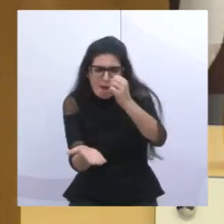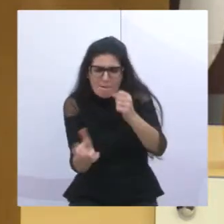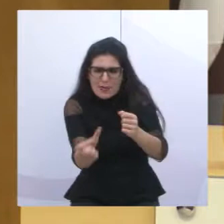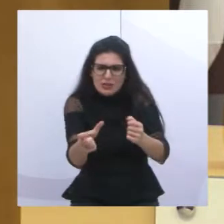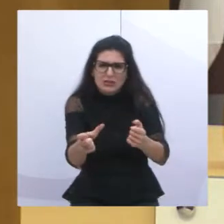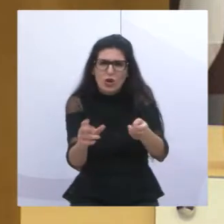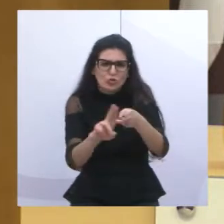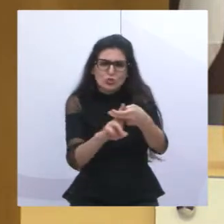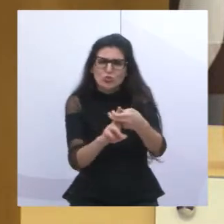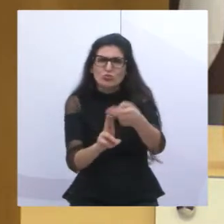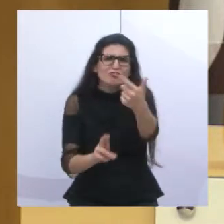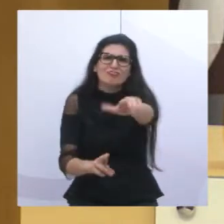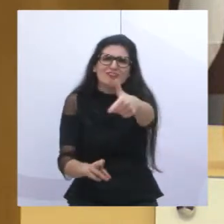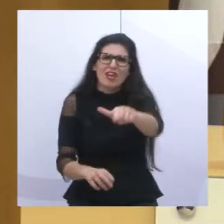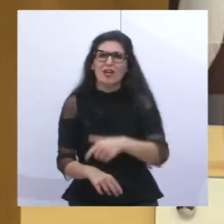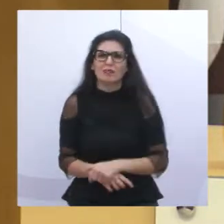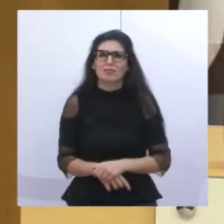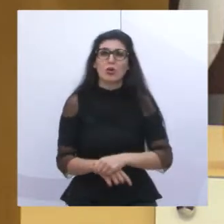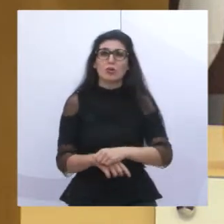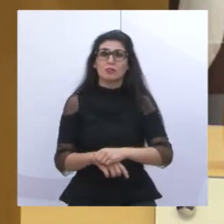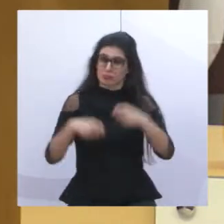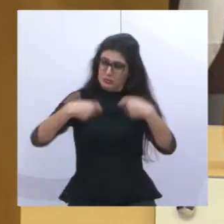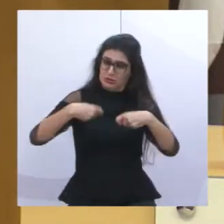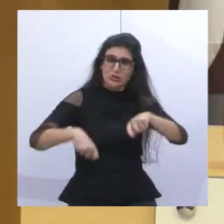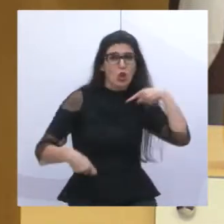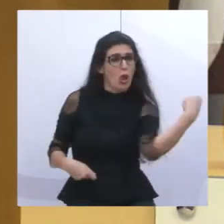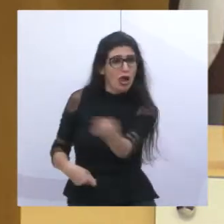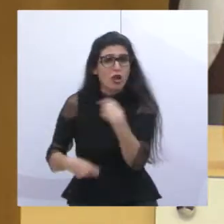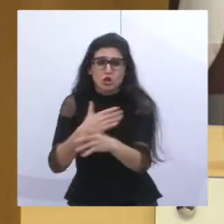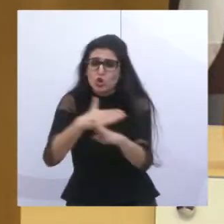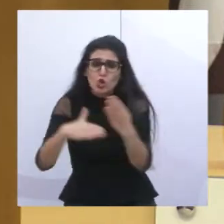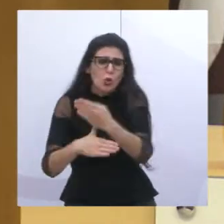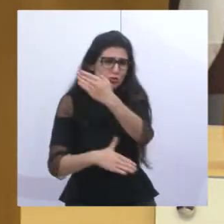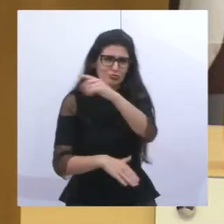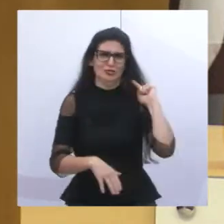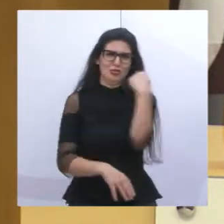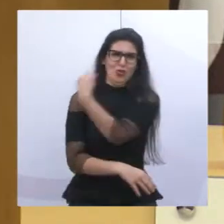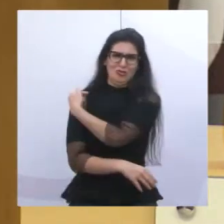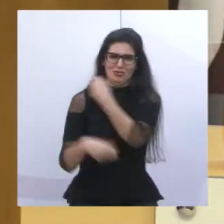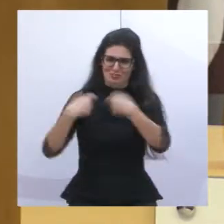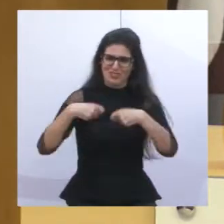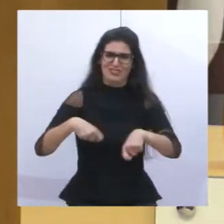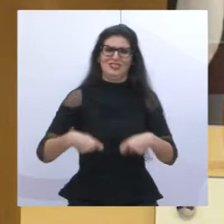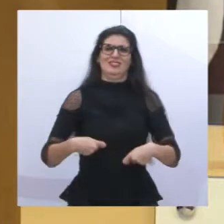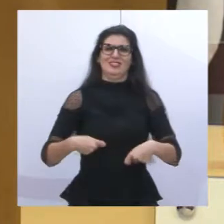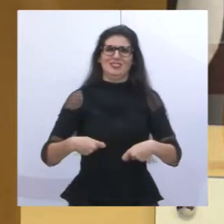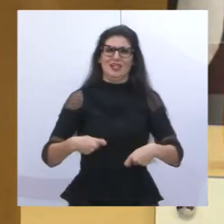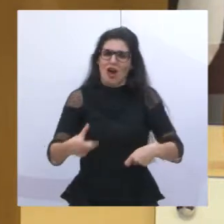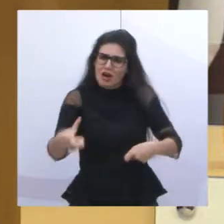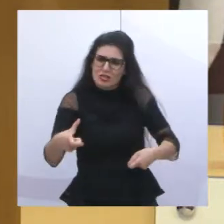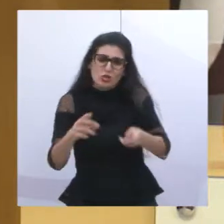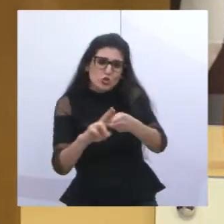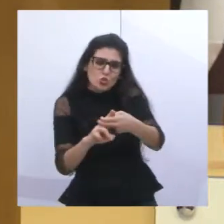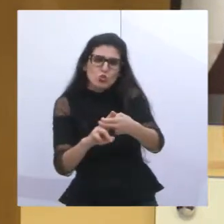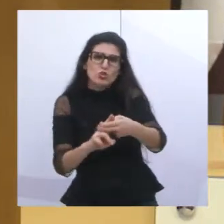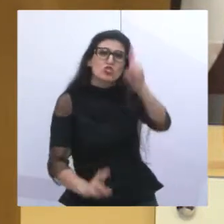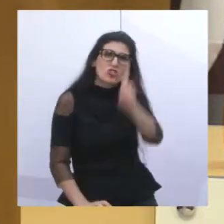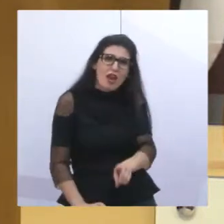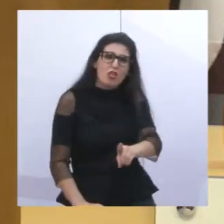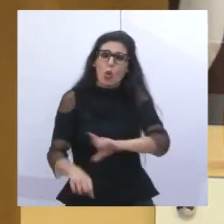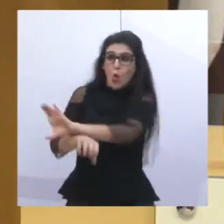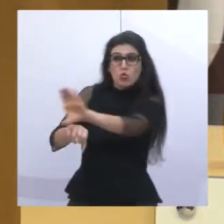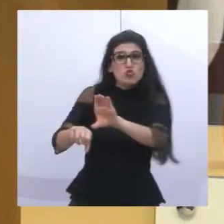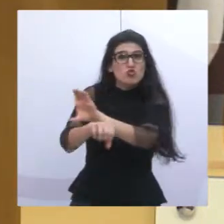cidadão, fazer o cadastro SUS. Né? Todos nós. É direito. Isso está na Constituição. É